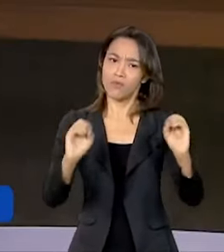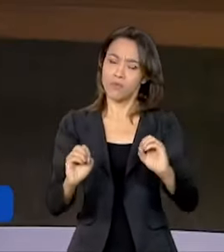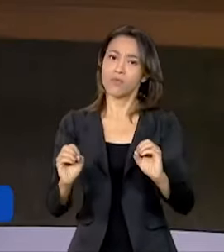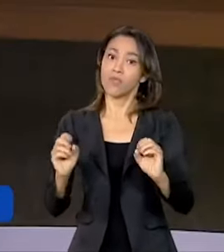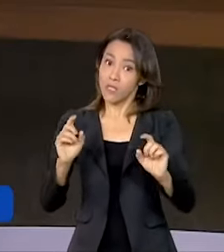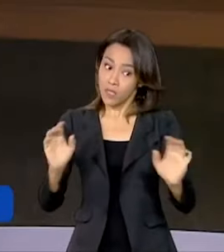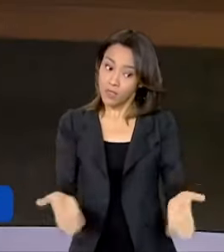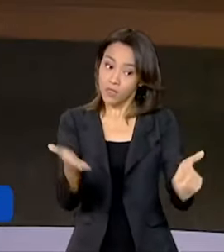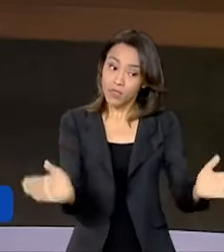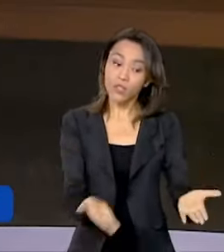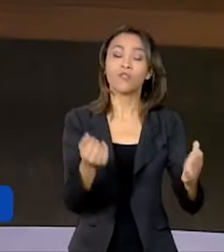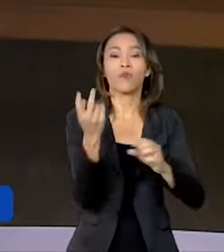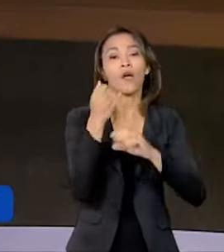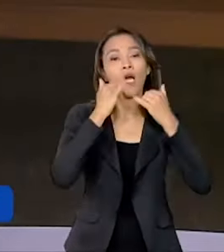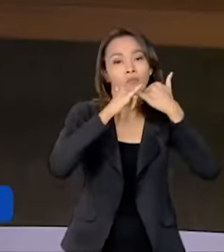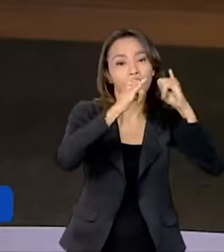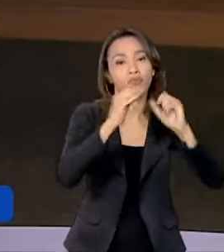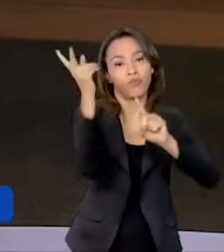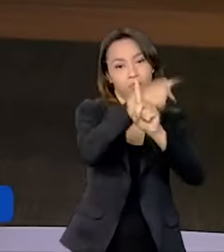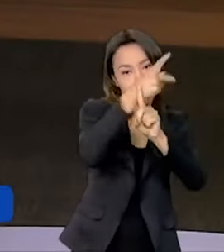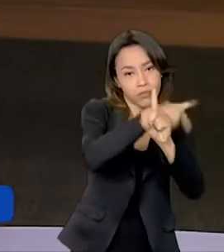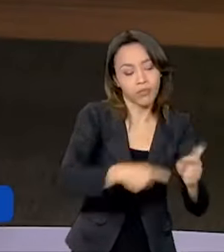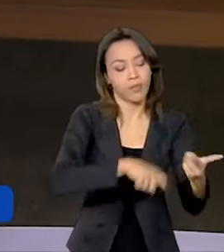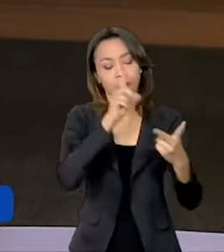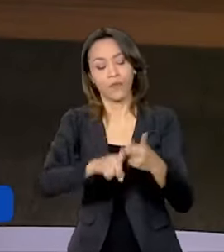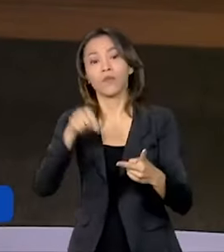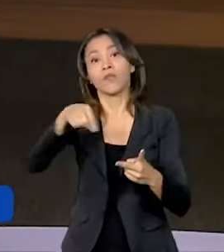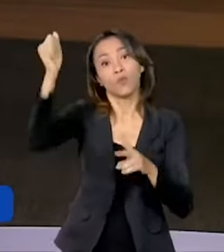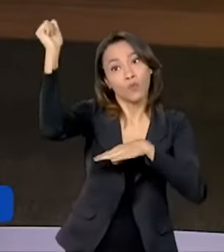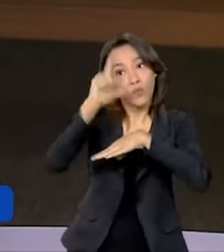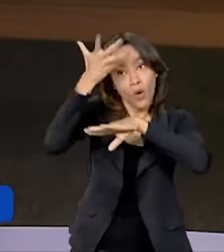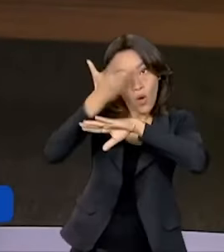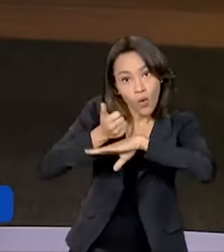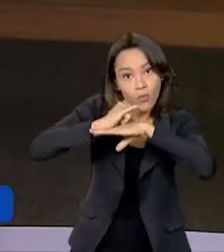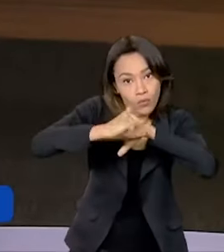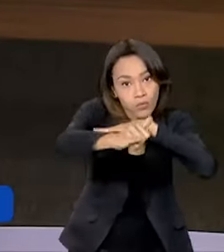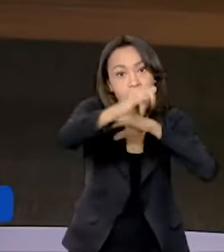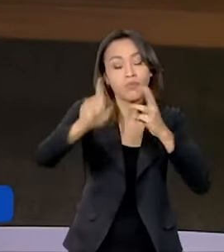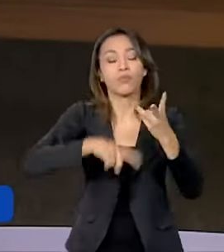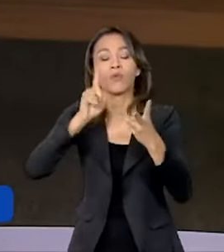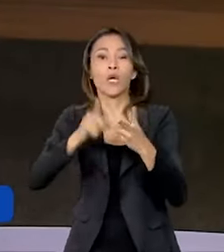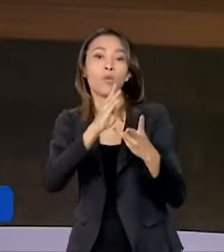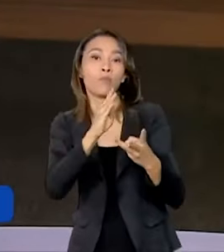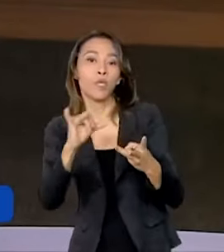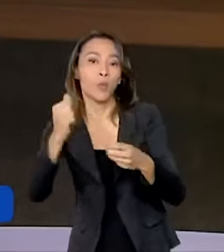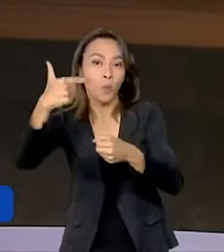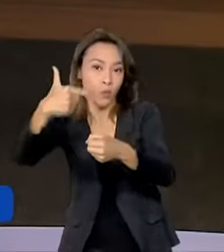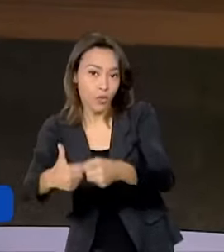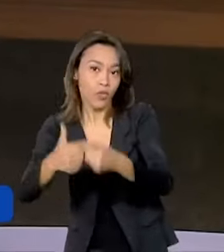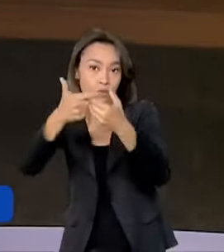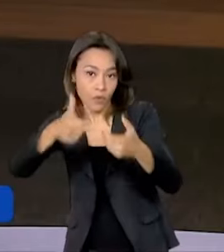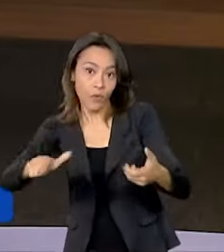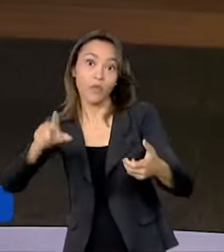a energia eólica a energia solar o hidrogênio verde o biocombustível o Brasil